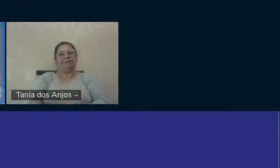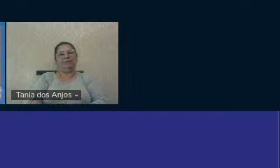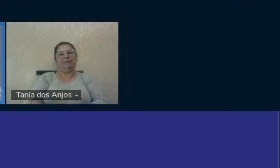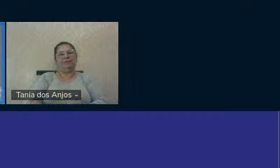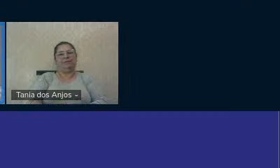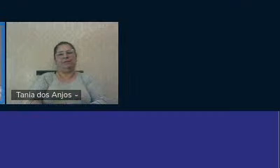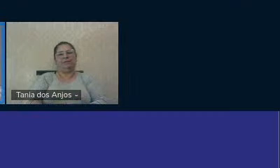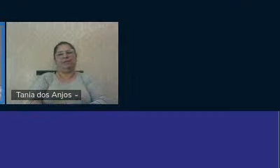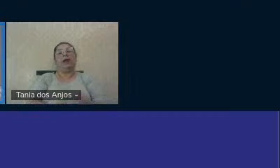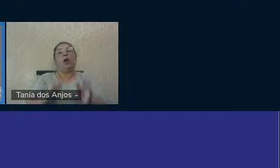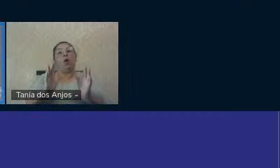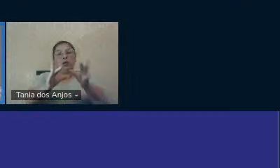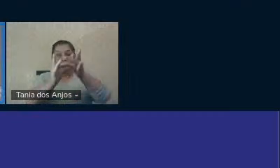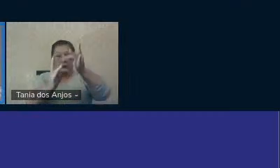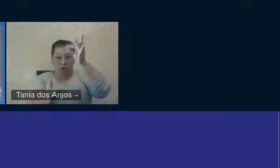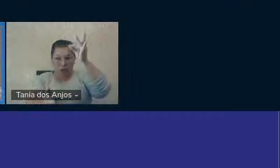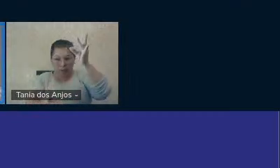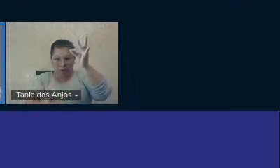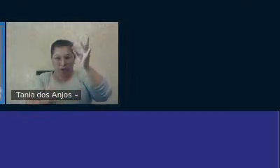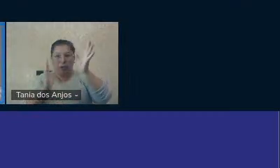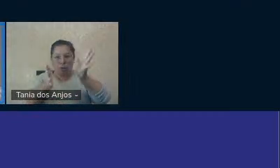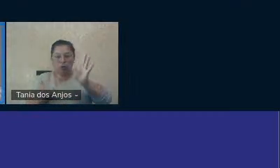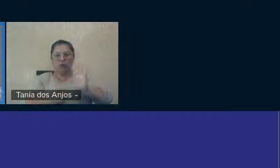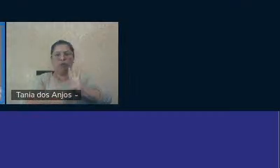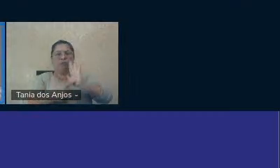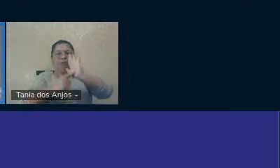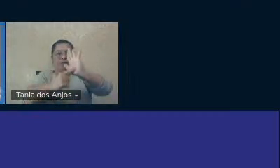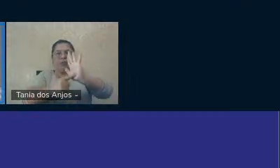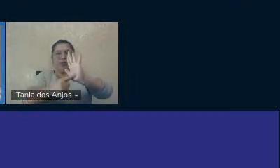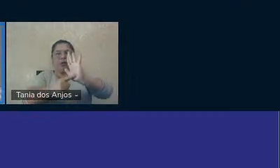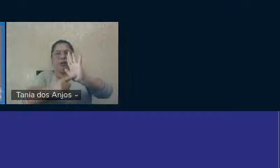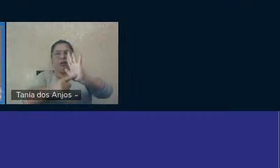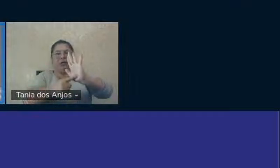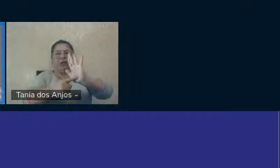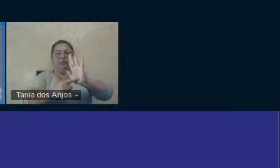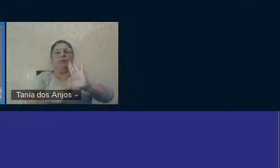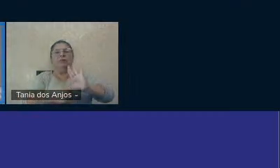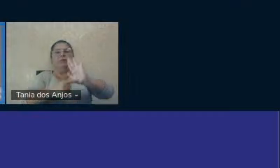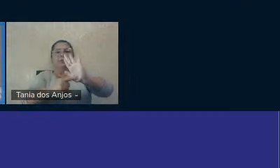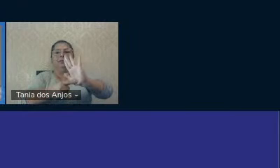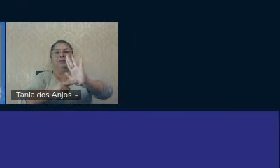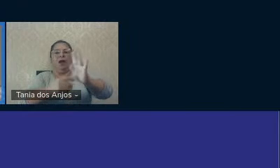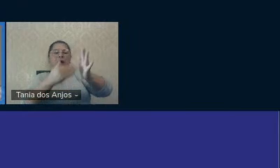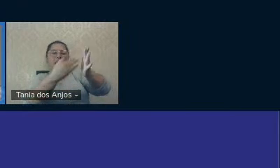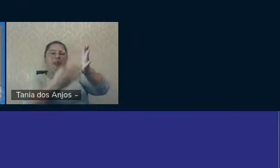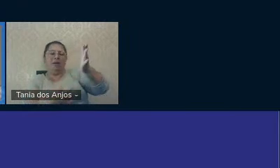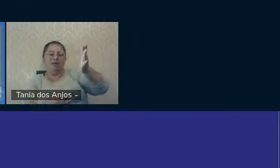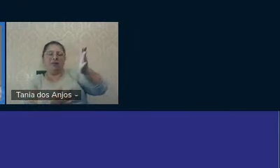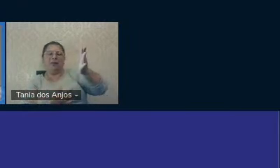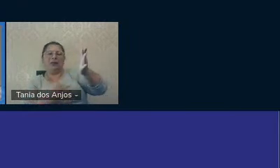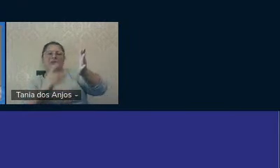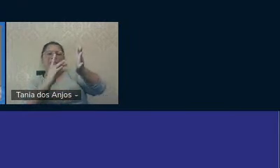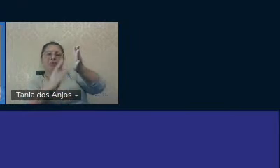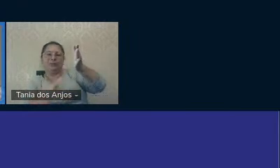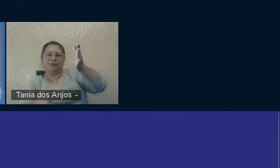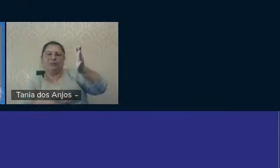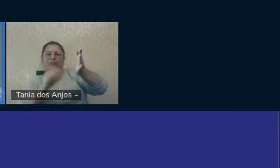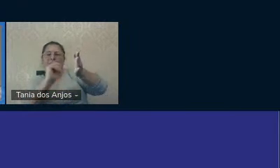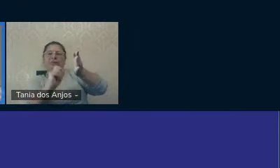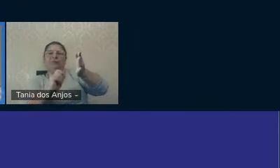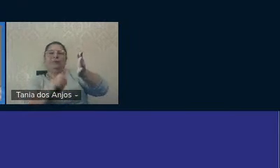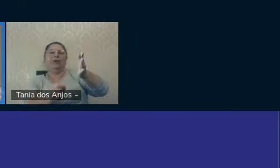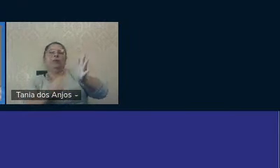A lista de chamada, na descrição do curso tem a lista de chamada, prof. Eles têm que acessar